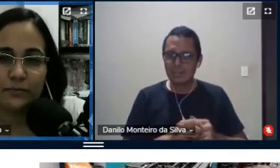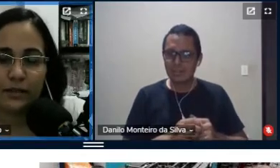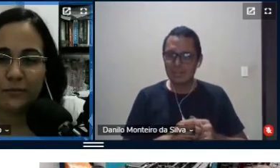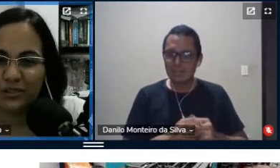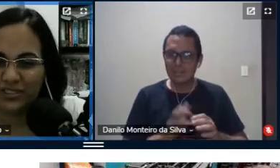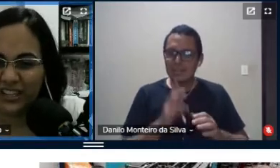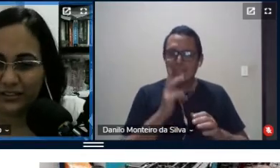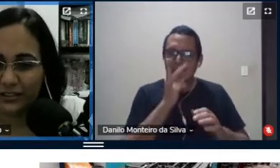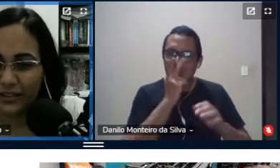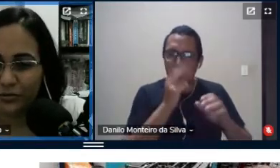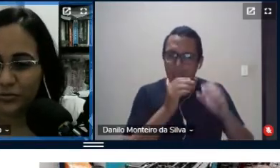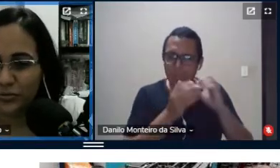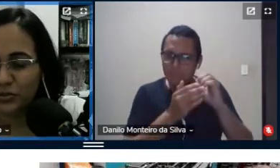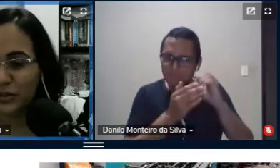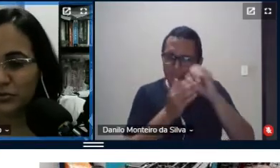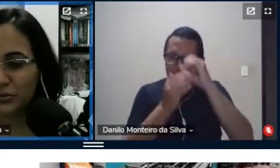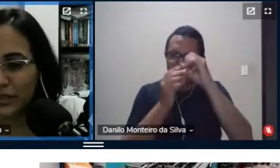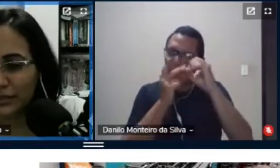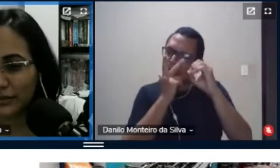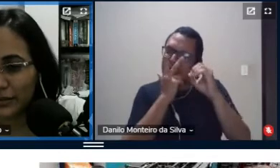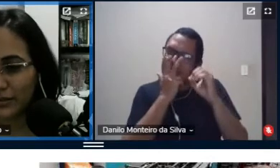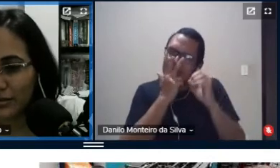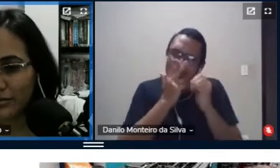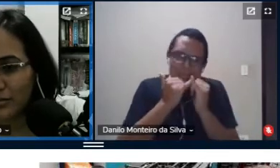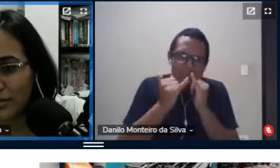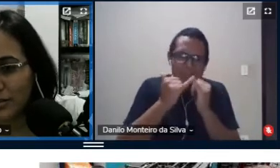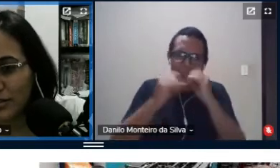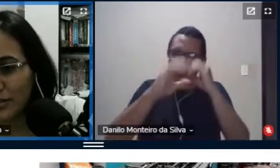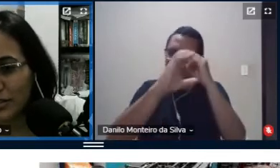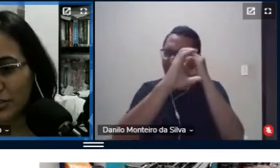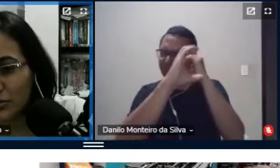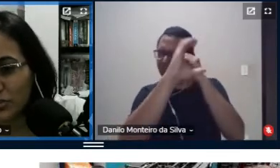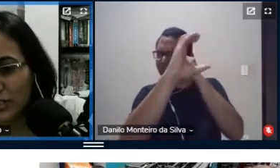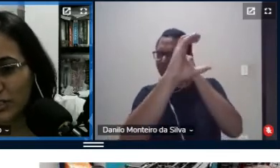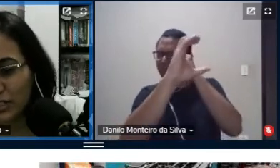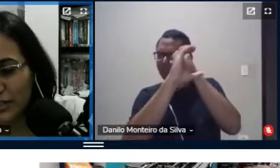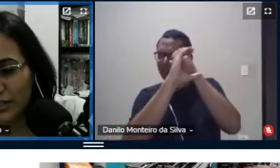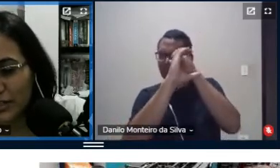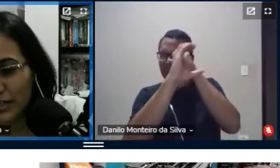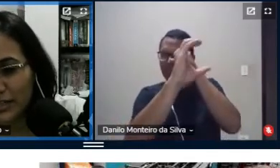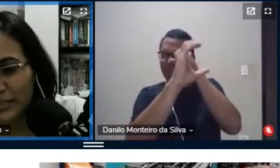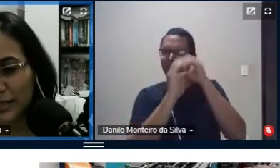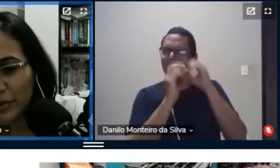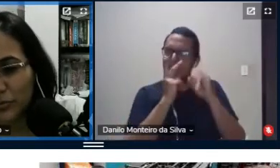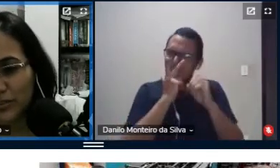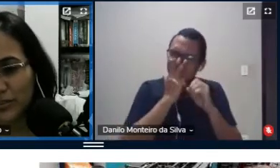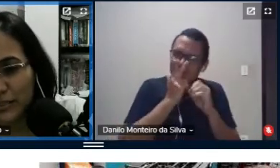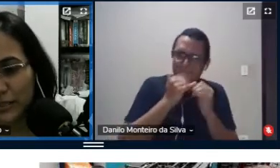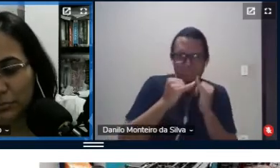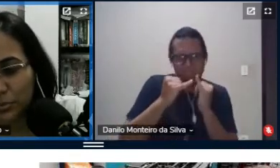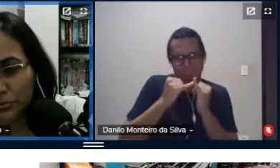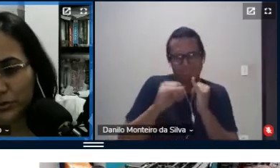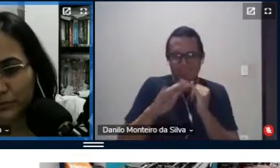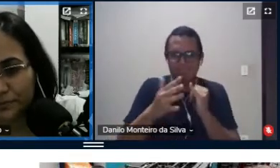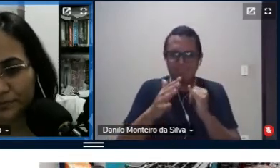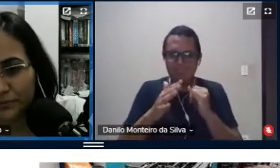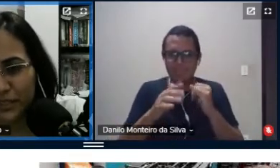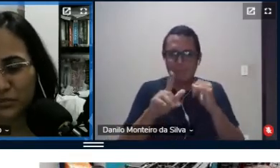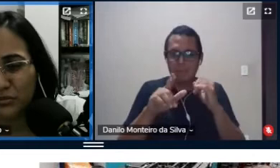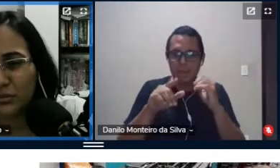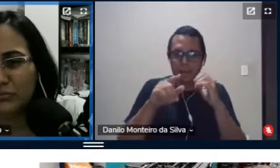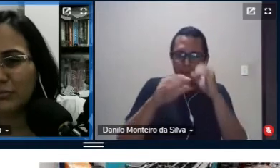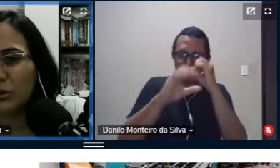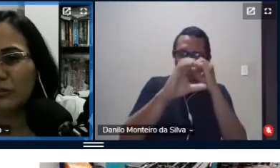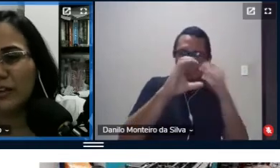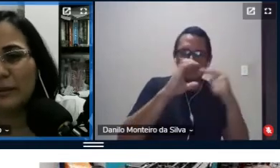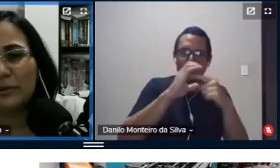esqueci. É uma luneta, né? Como se fosse uma luneta aqui, ó. Que a gente conseguia. E ele tem uma luzinha na ponta. Eu